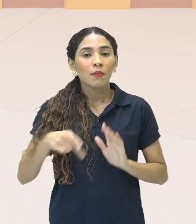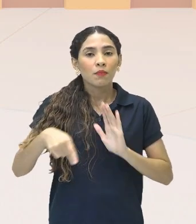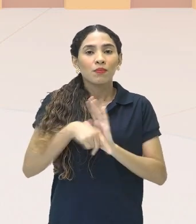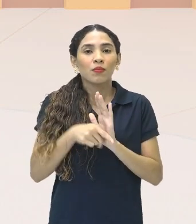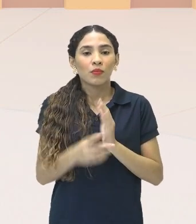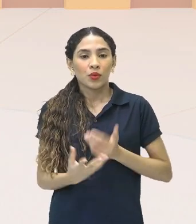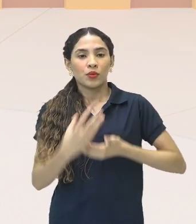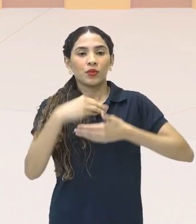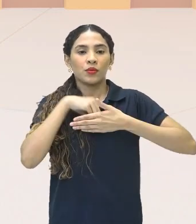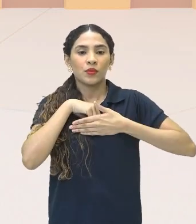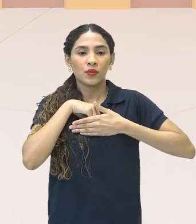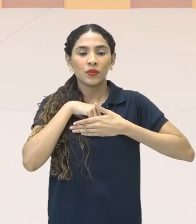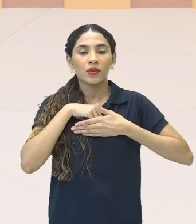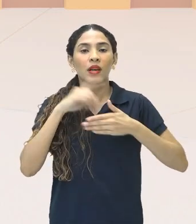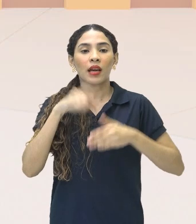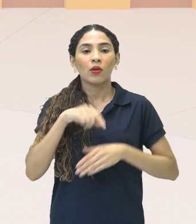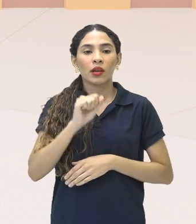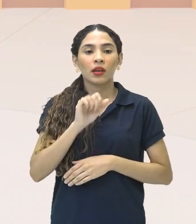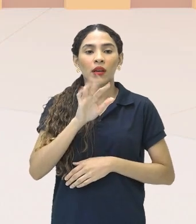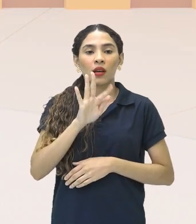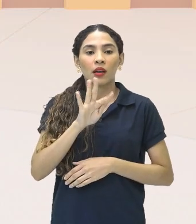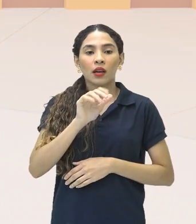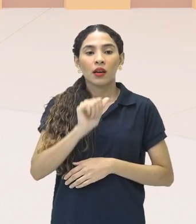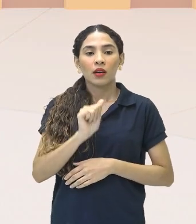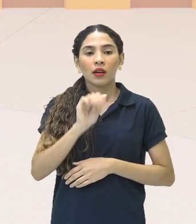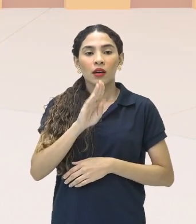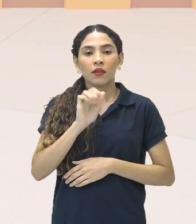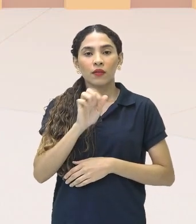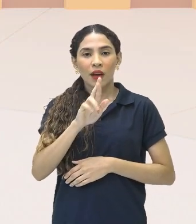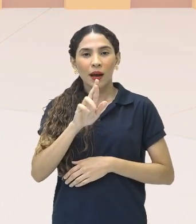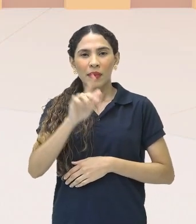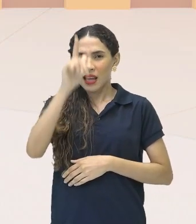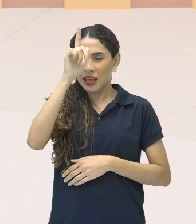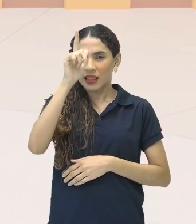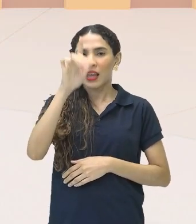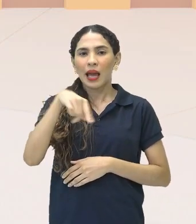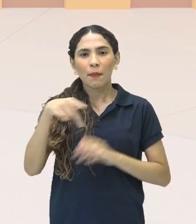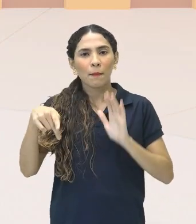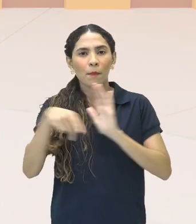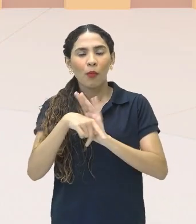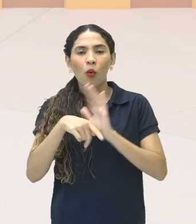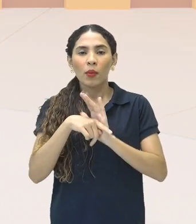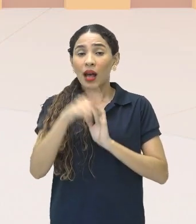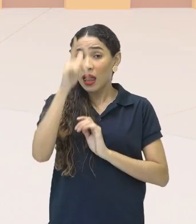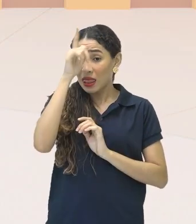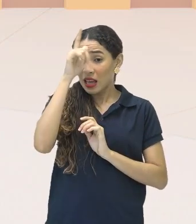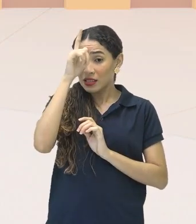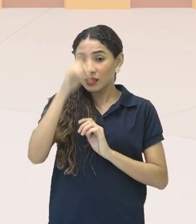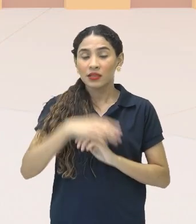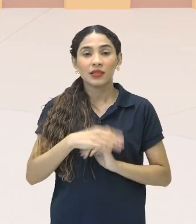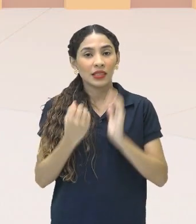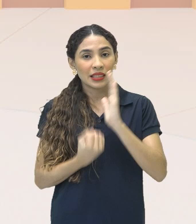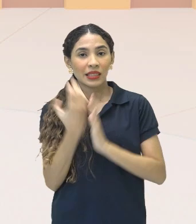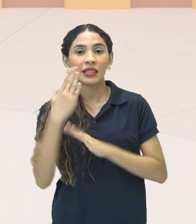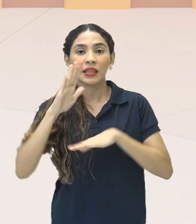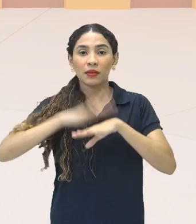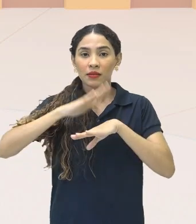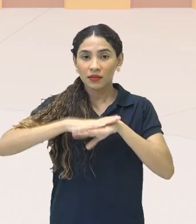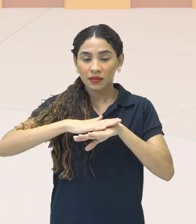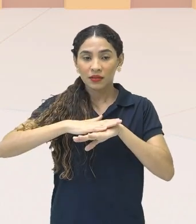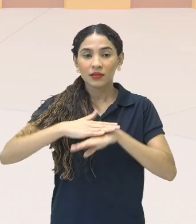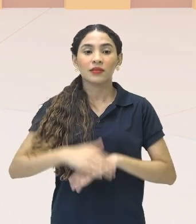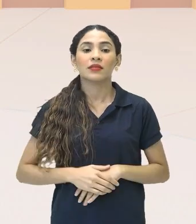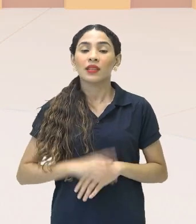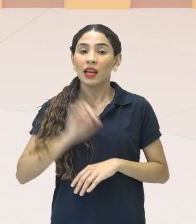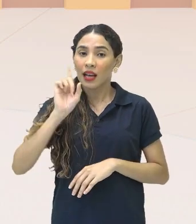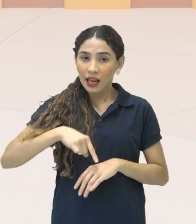essência, faber, é uma linguagem, né, em latim, que quer dizer que ele é um homem que fabrica, que produz.